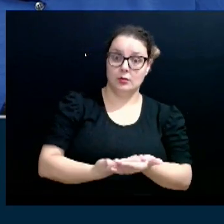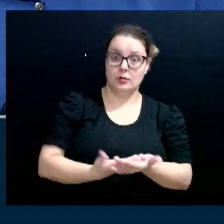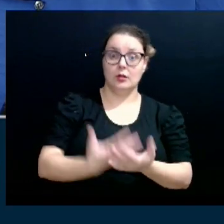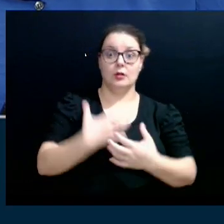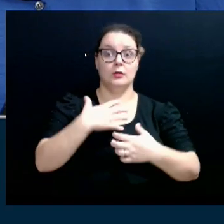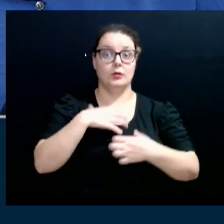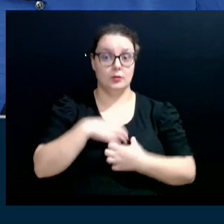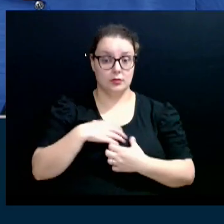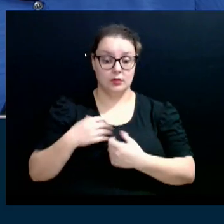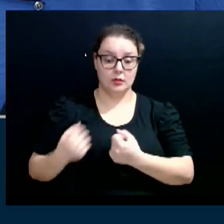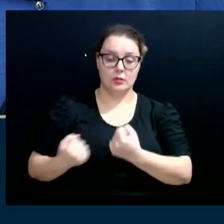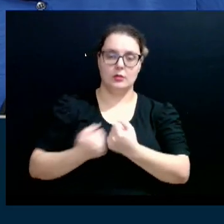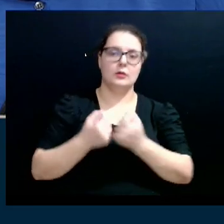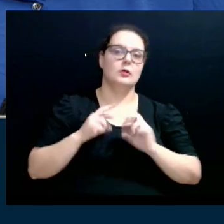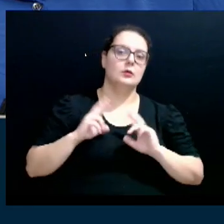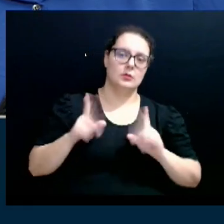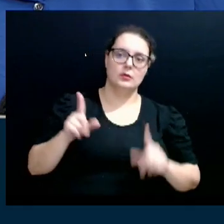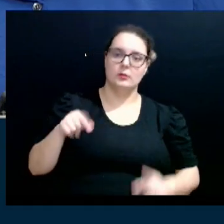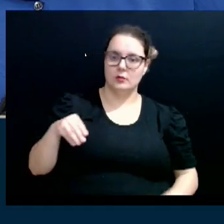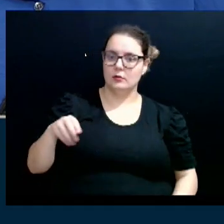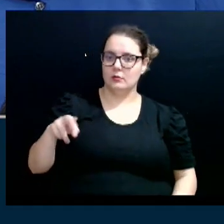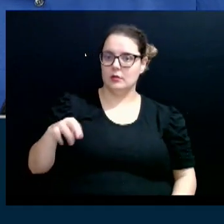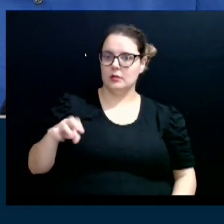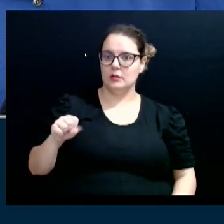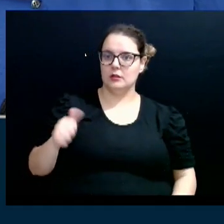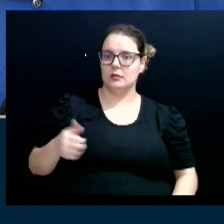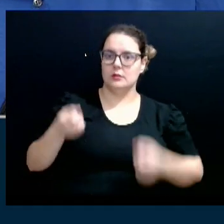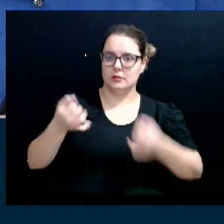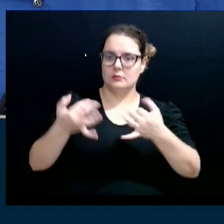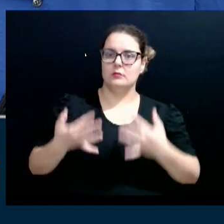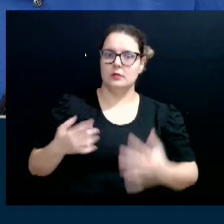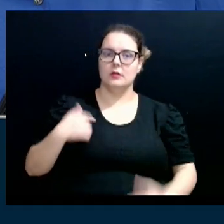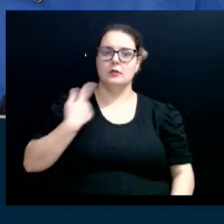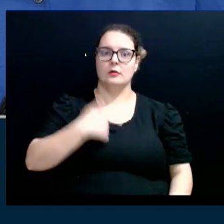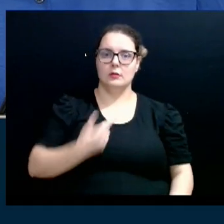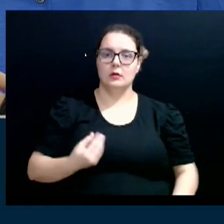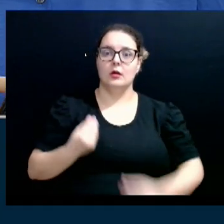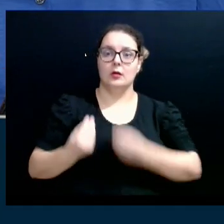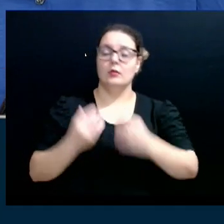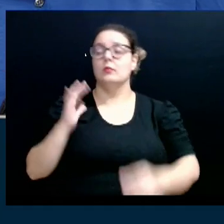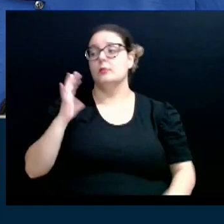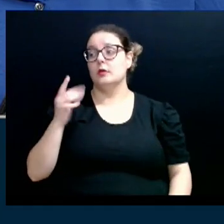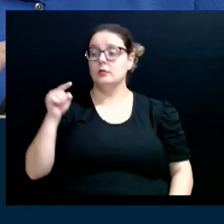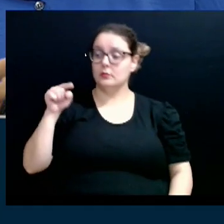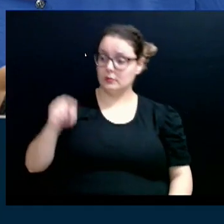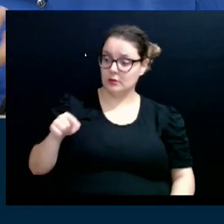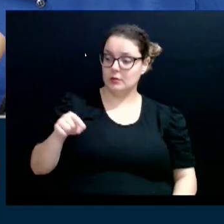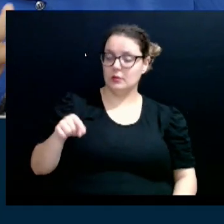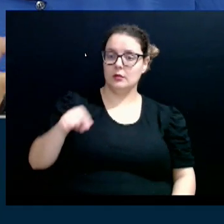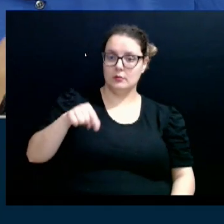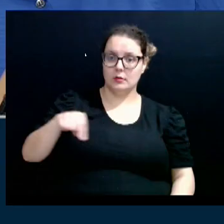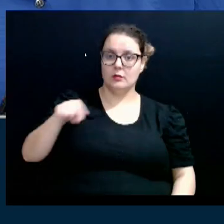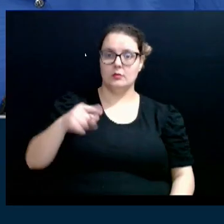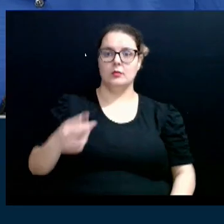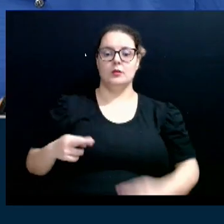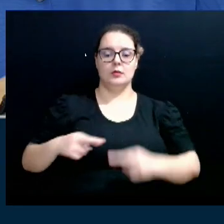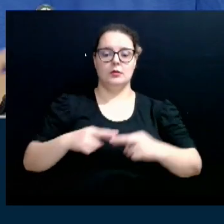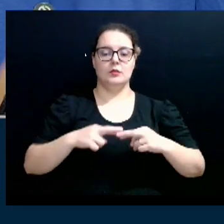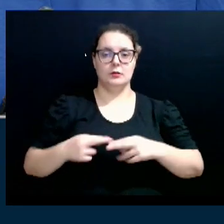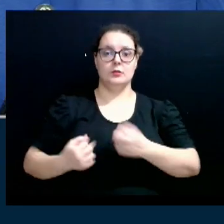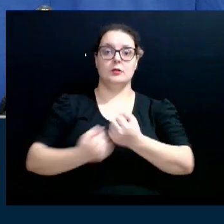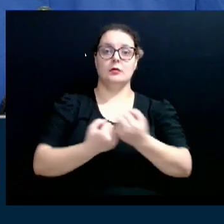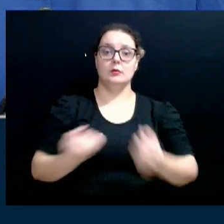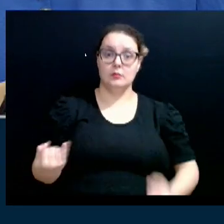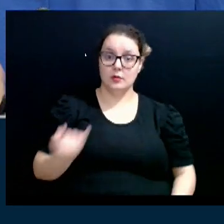é outra, não é, Marisa? Eu gostaria que você Sim. explicasse para a gente como acontece lá com vocês e essa rede de apoio, a importância disso